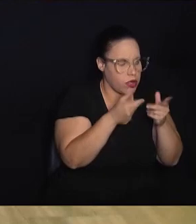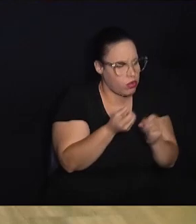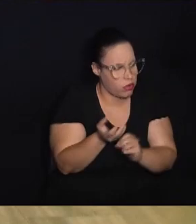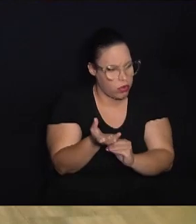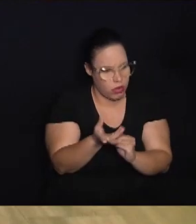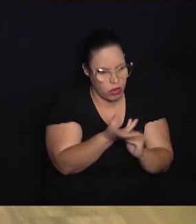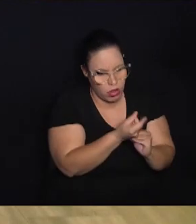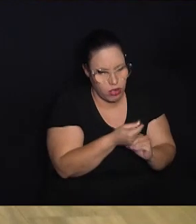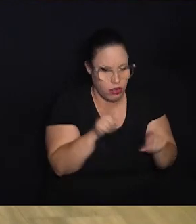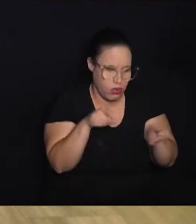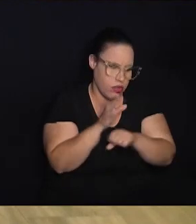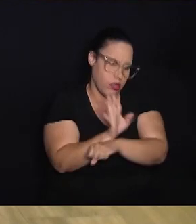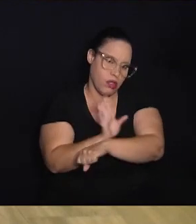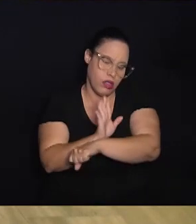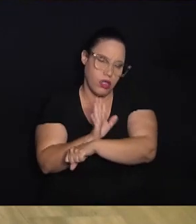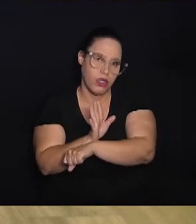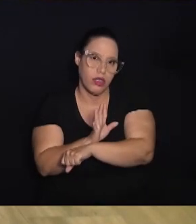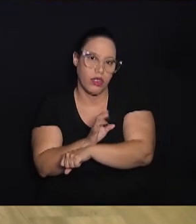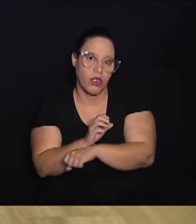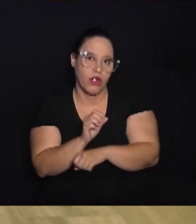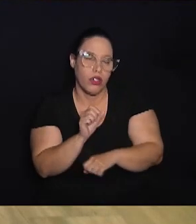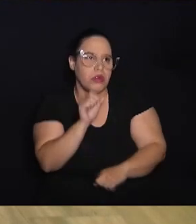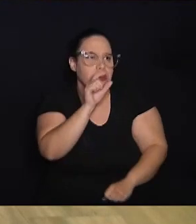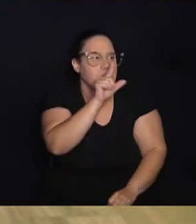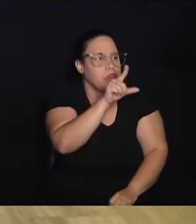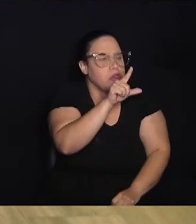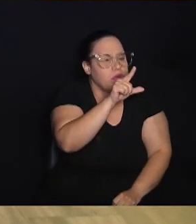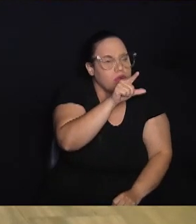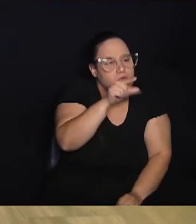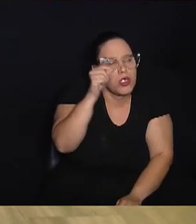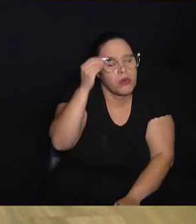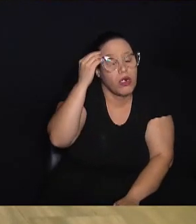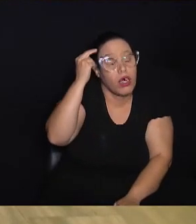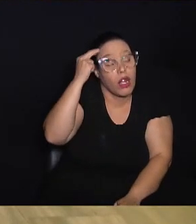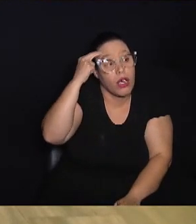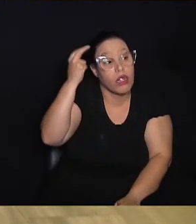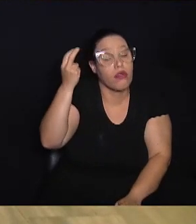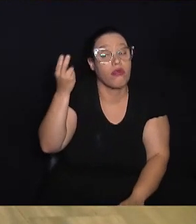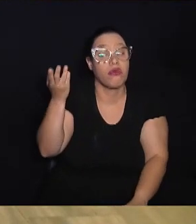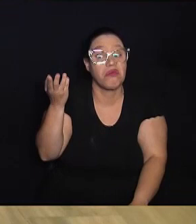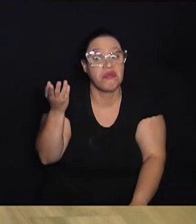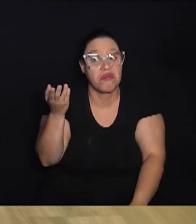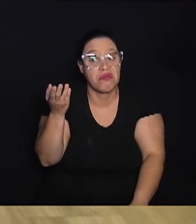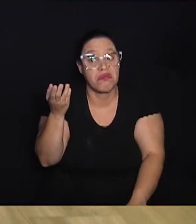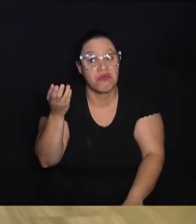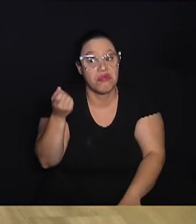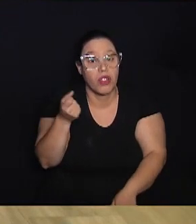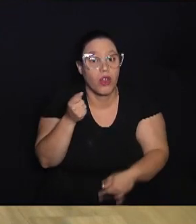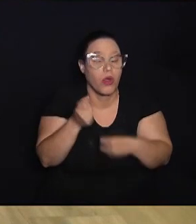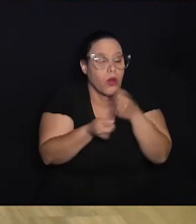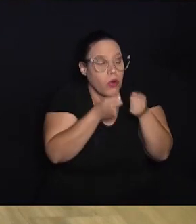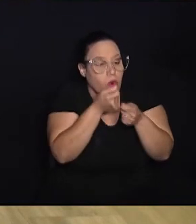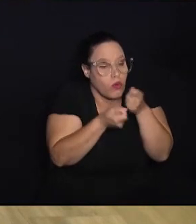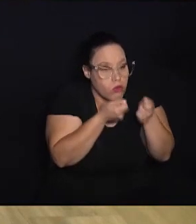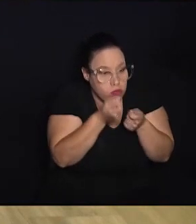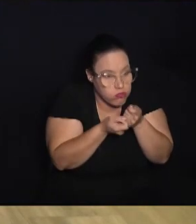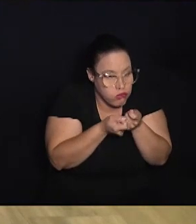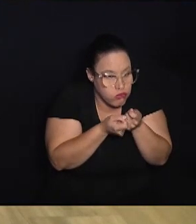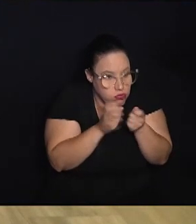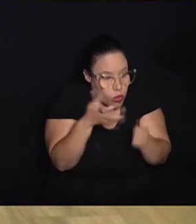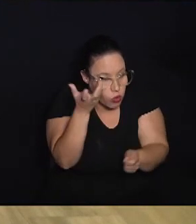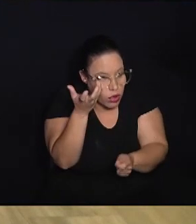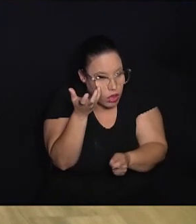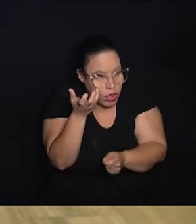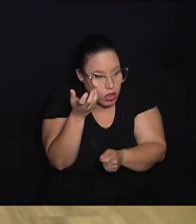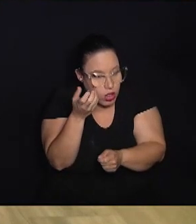música filme A gente sempre pensa de Onde tiraram essa ideia e tal né e é muito sobre o que tá acontecendo né seja no